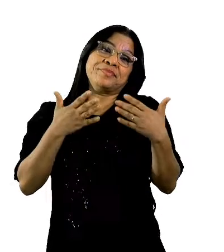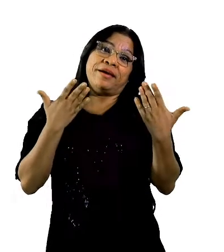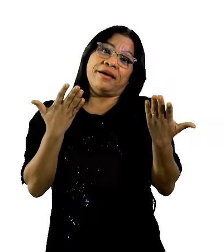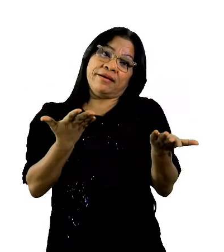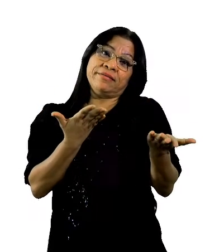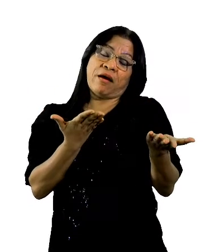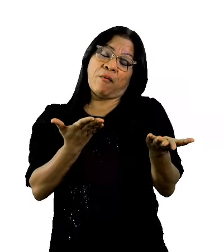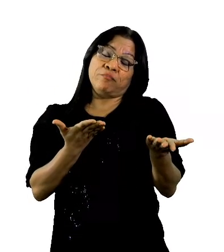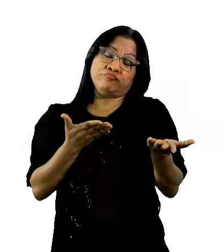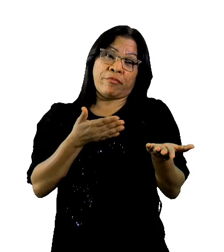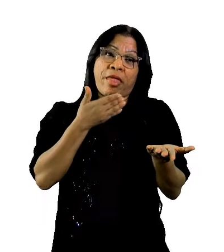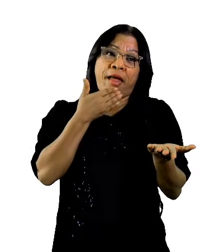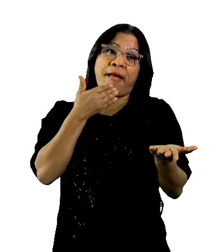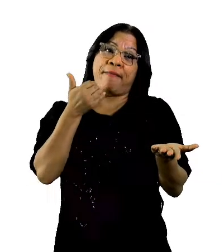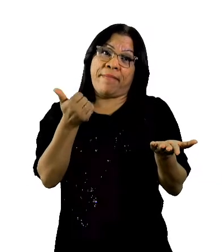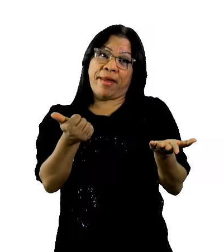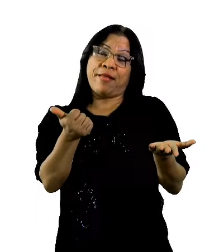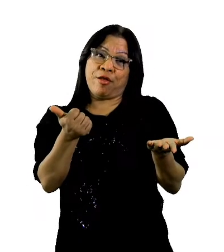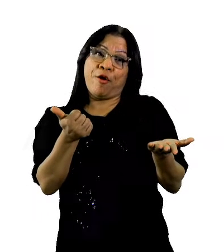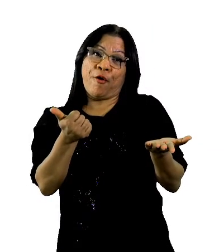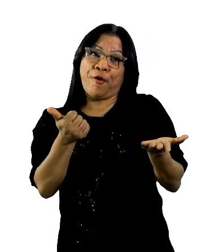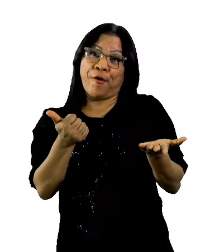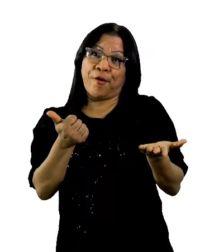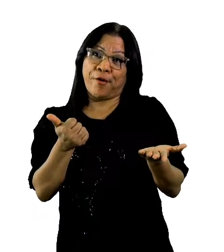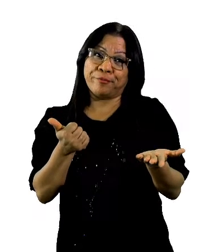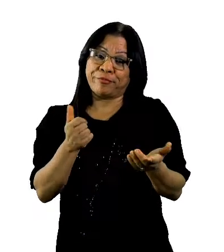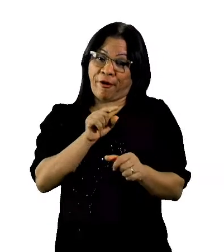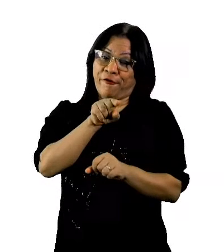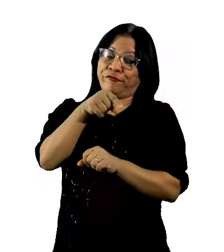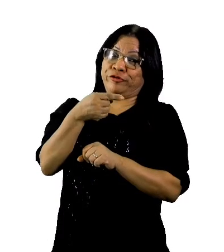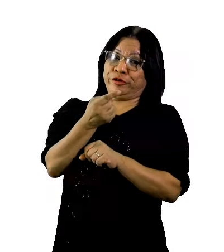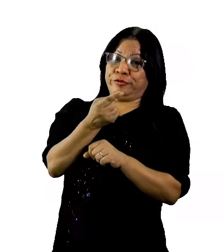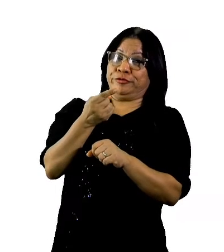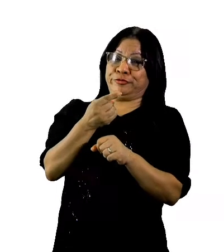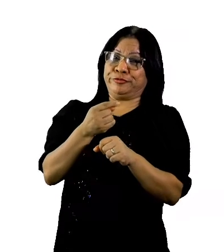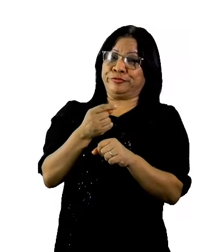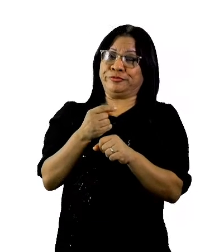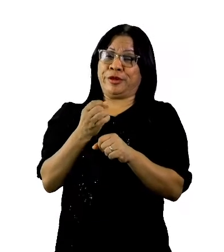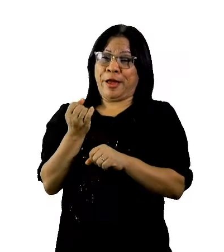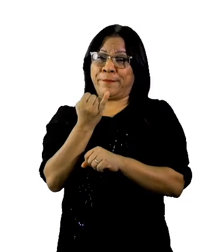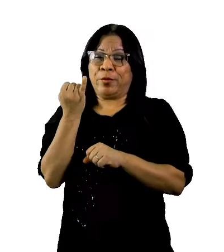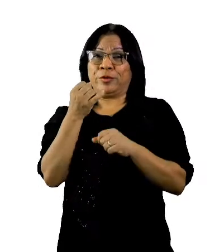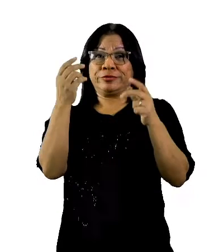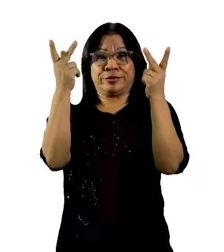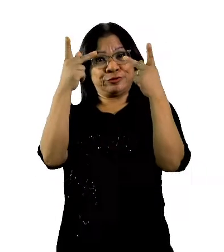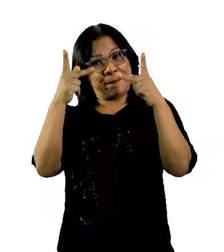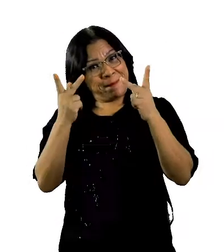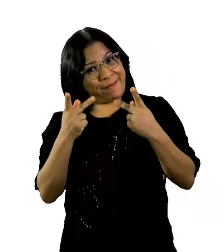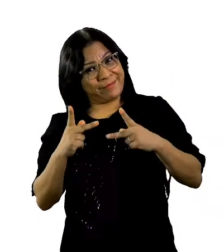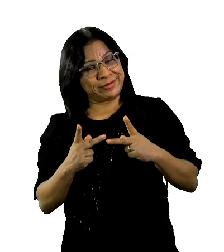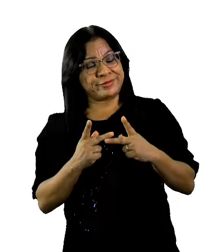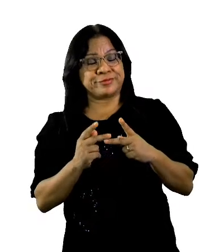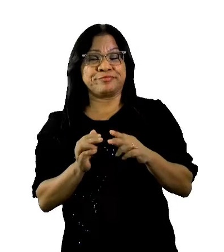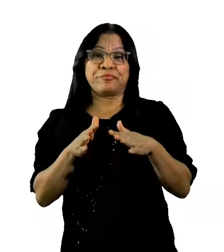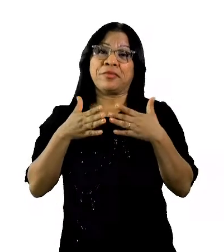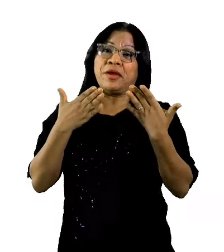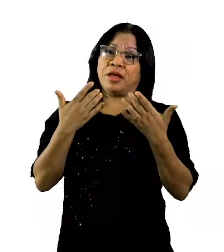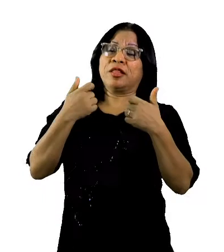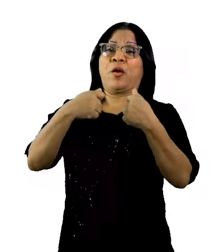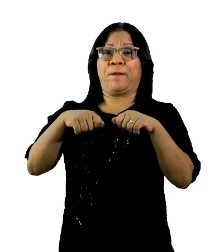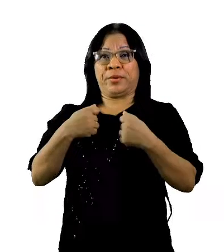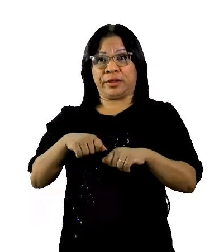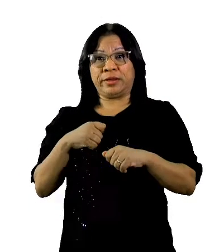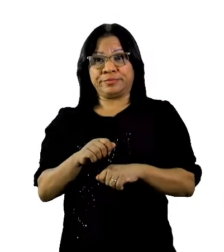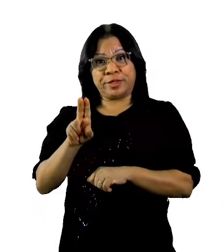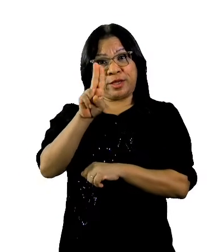nos chamarem para trazer paz, disse a vírgula. Então, que nos usem direito, disse o ponto final,